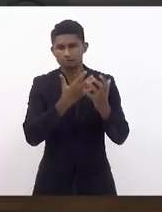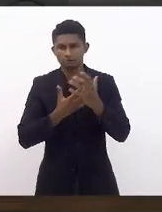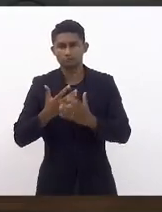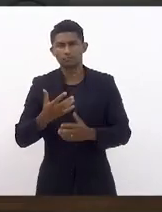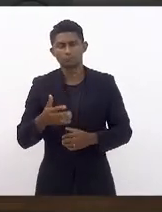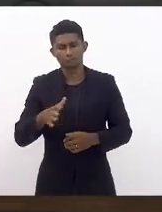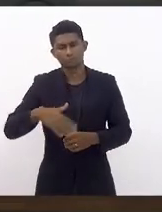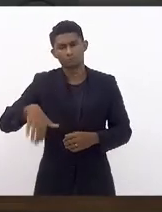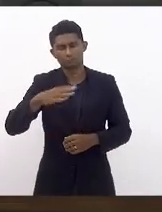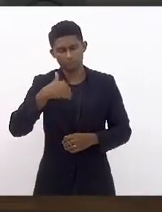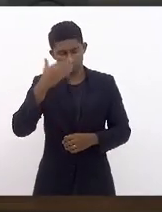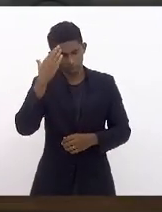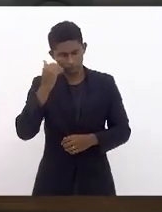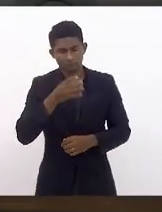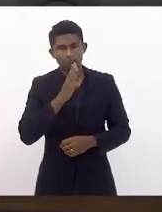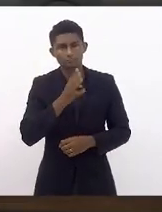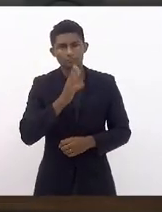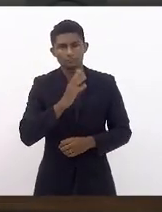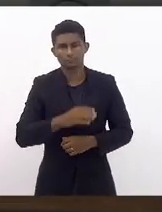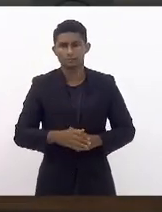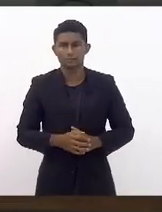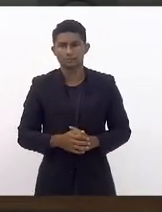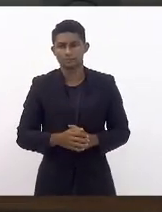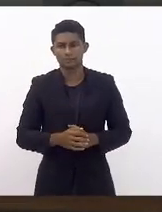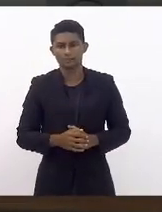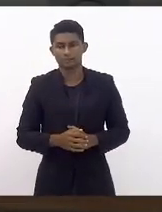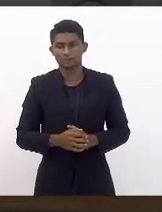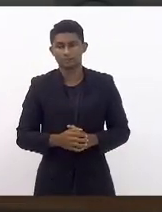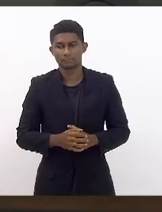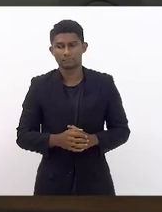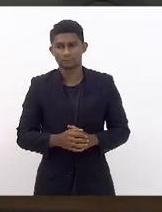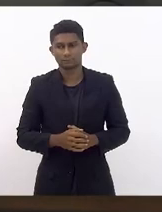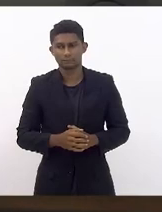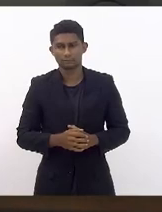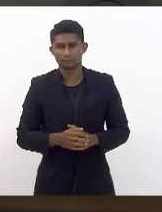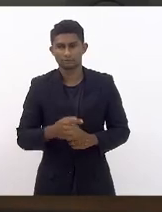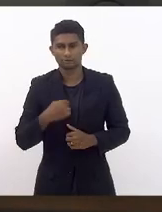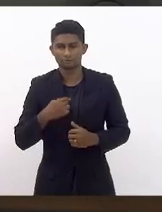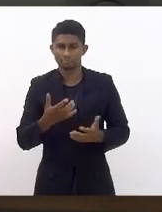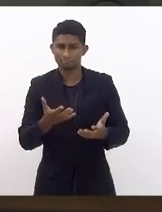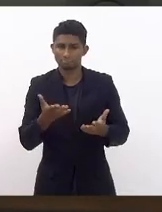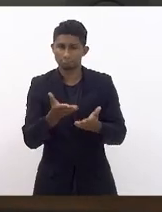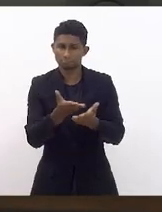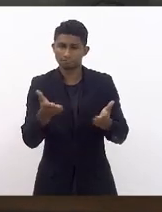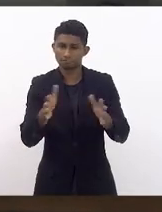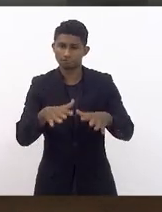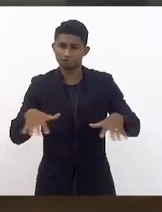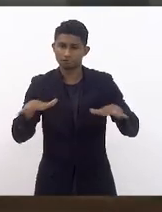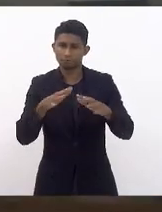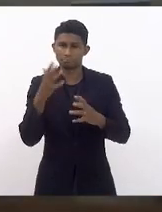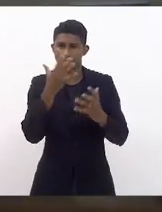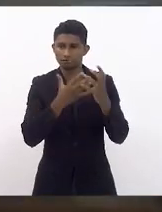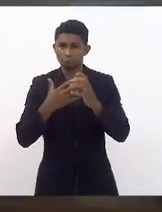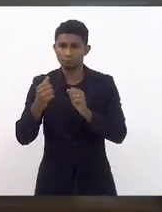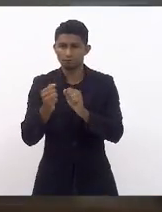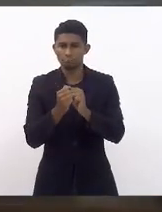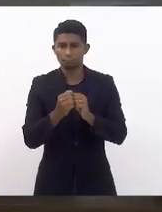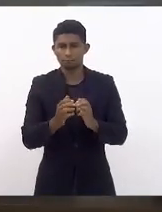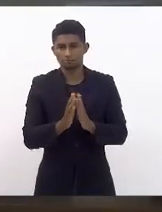conhecida e eu gostaria que todos vocês entoassem esse louvor comigo.